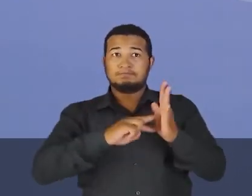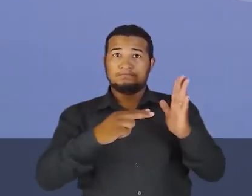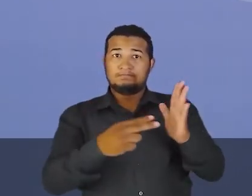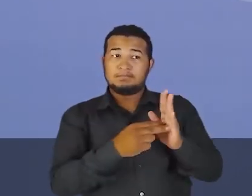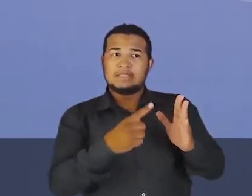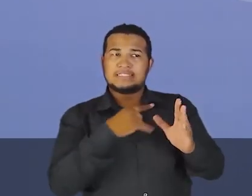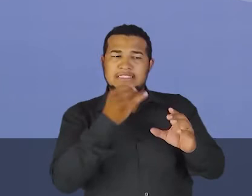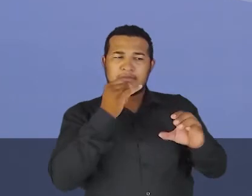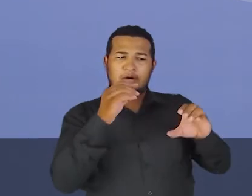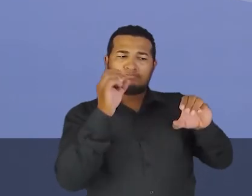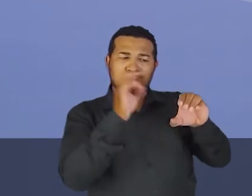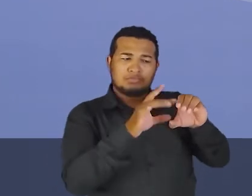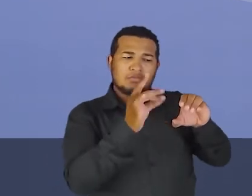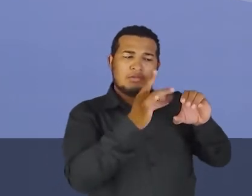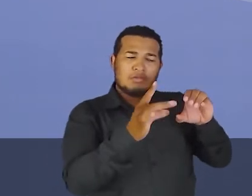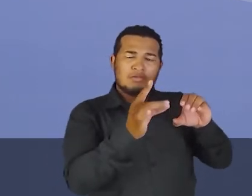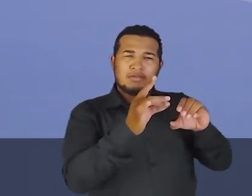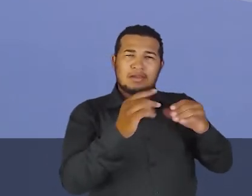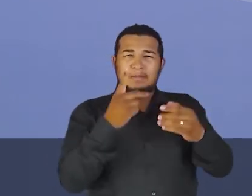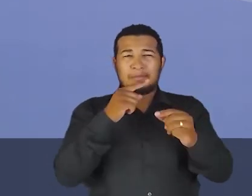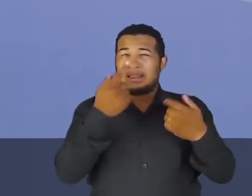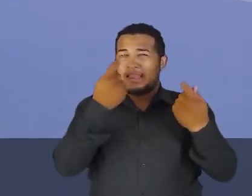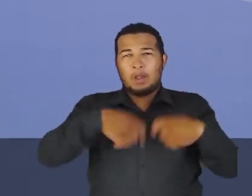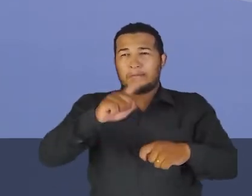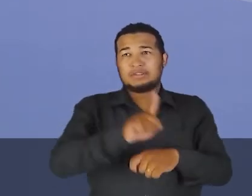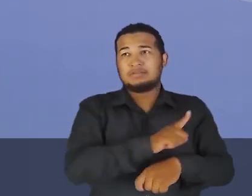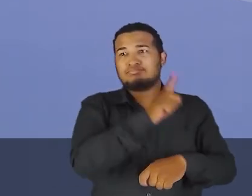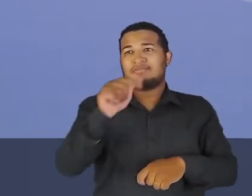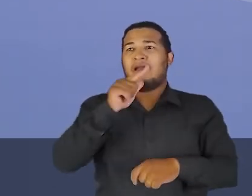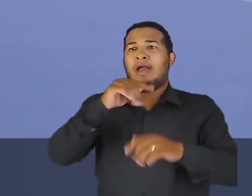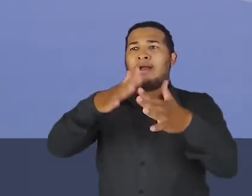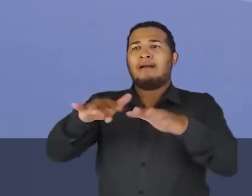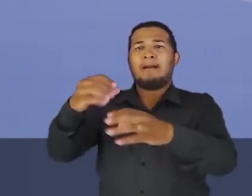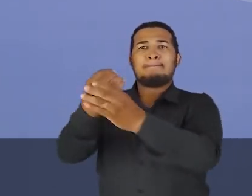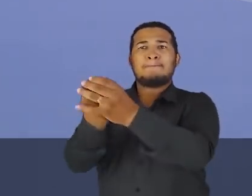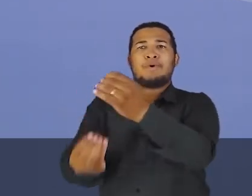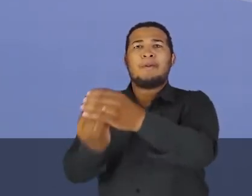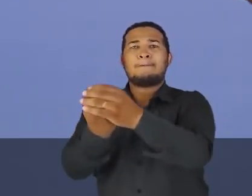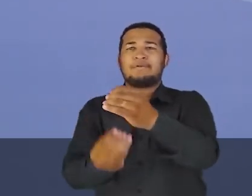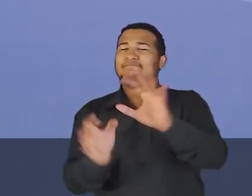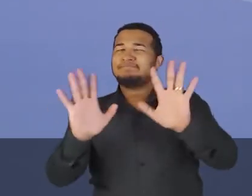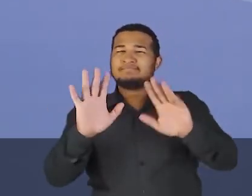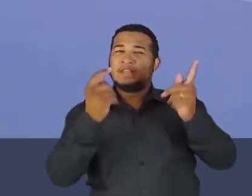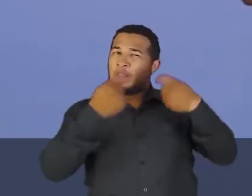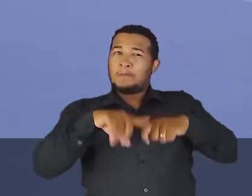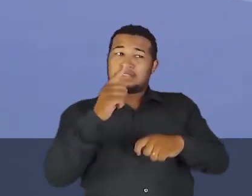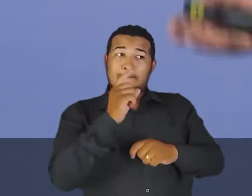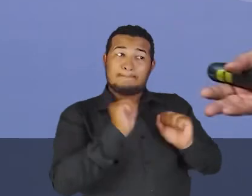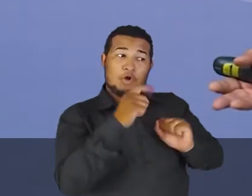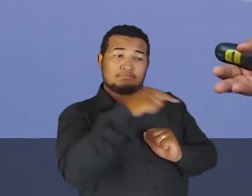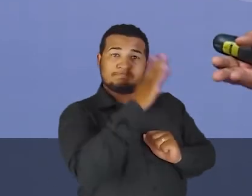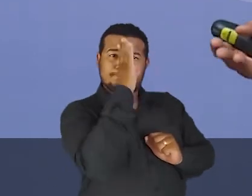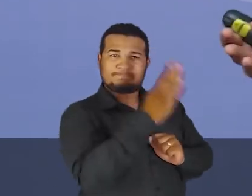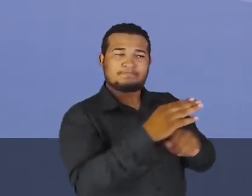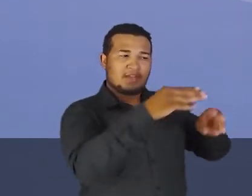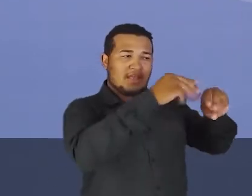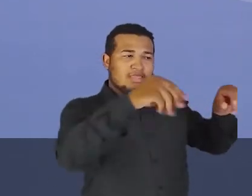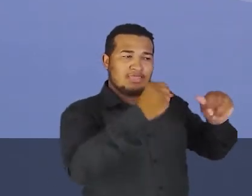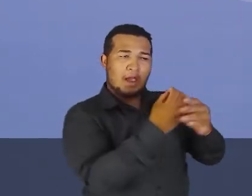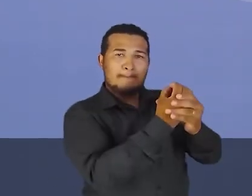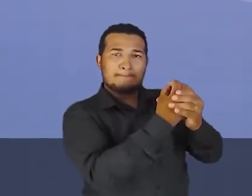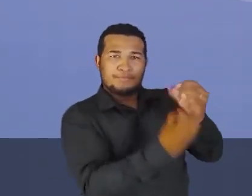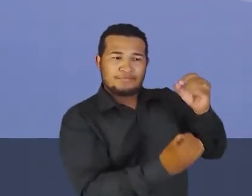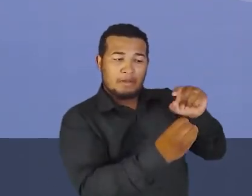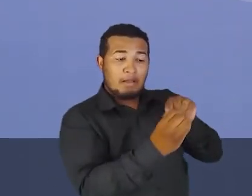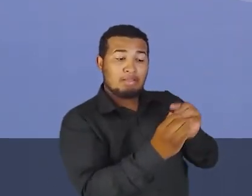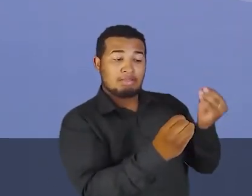contrário do anfíbio, que precisava ir para a água botar os seus ovos, o réptil ele já pode colocar os seus ovos no ecossistema terrestre, e esses